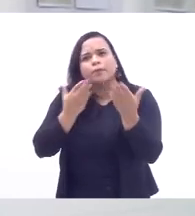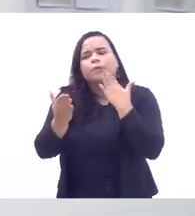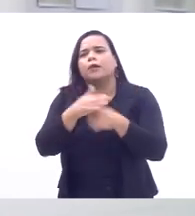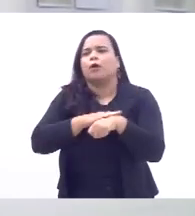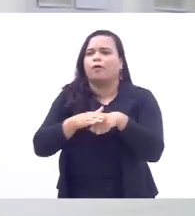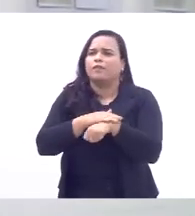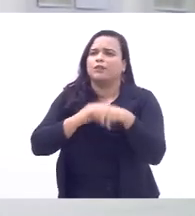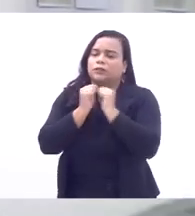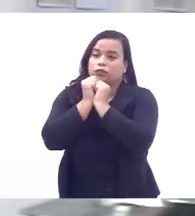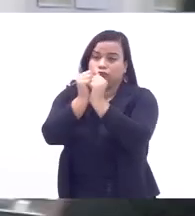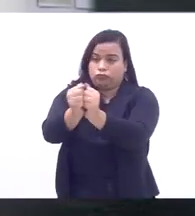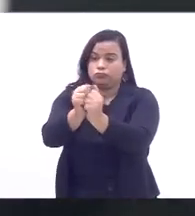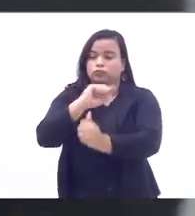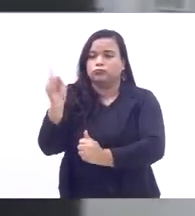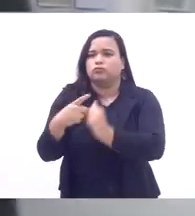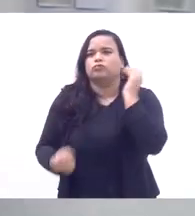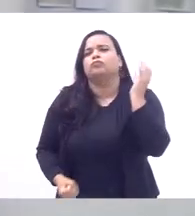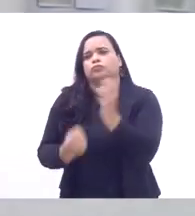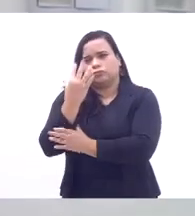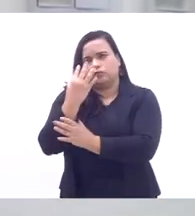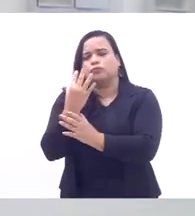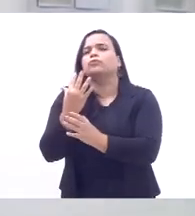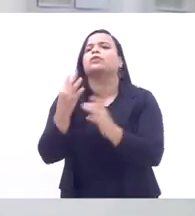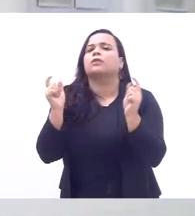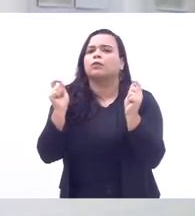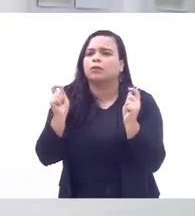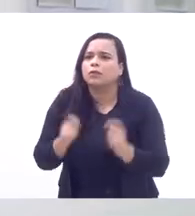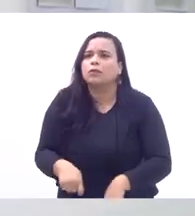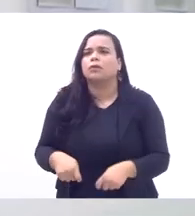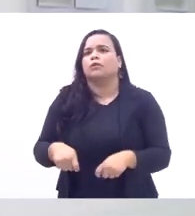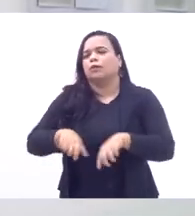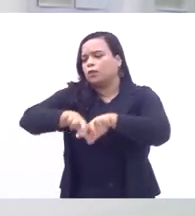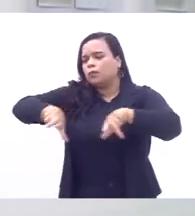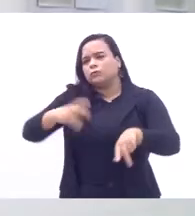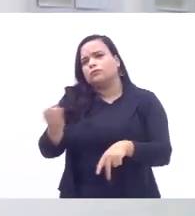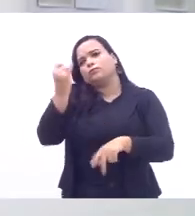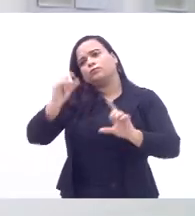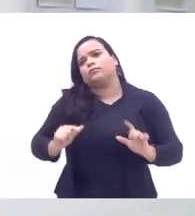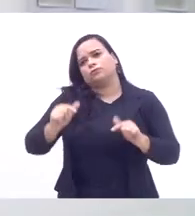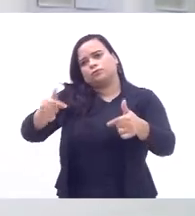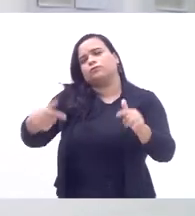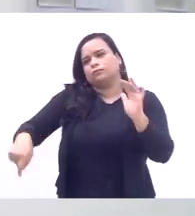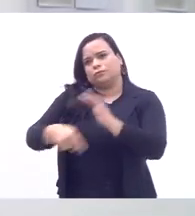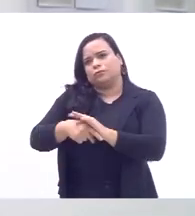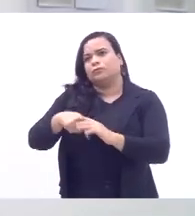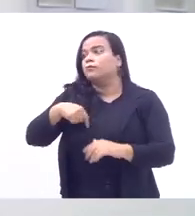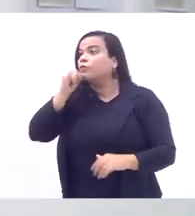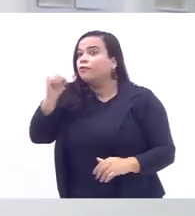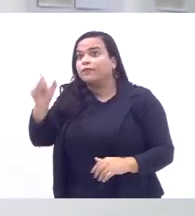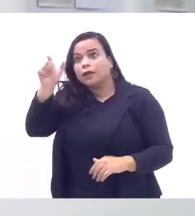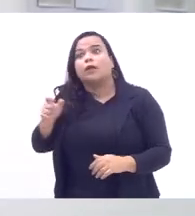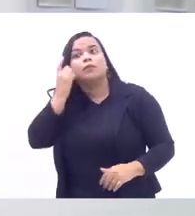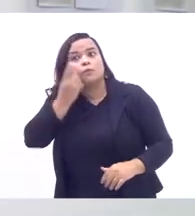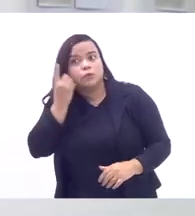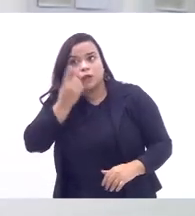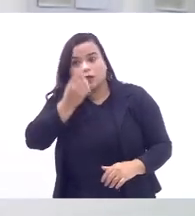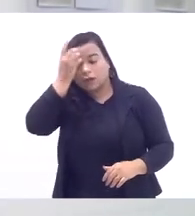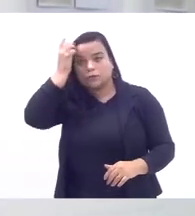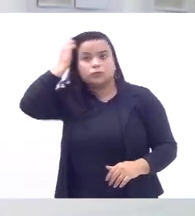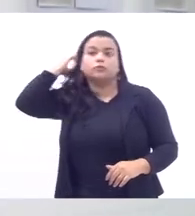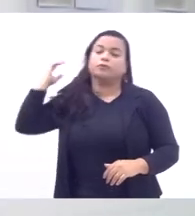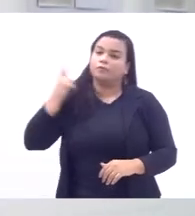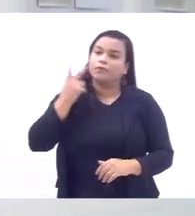que juntos a gente possa construir coisas importantes para nós. E eu falei com o deputado: deputado, é uma